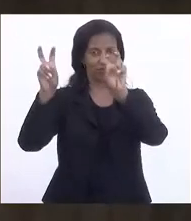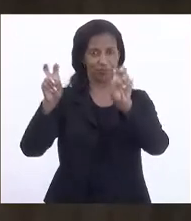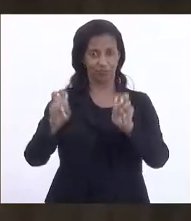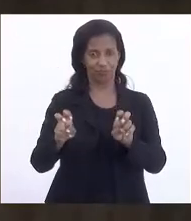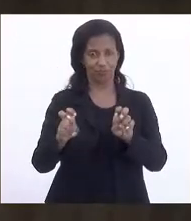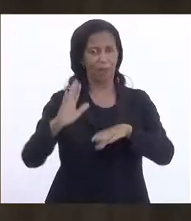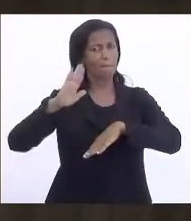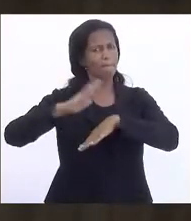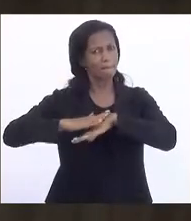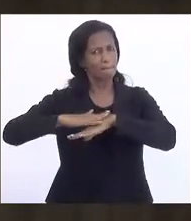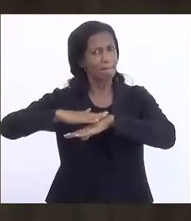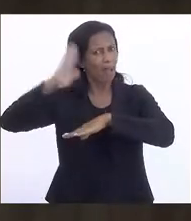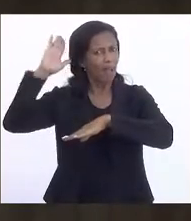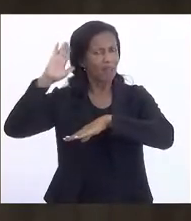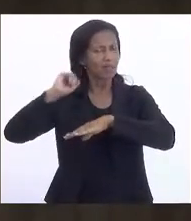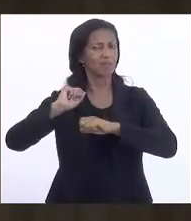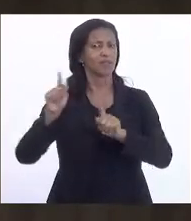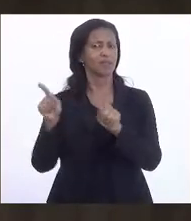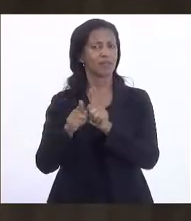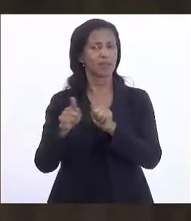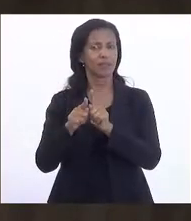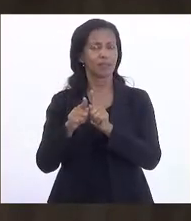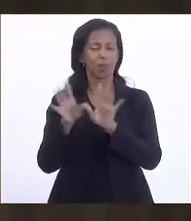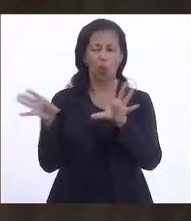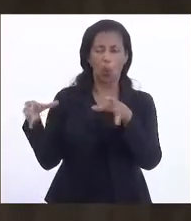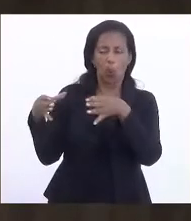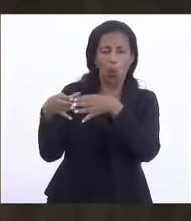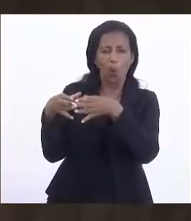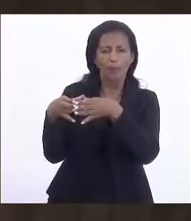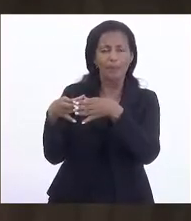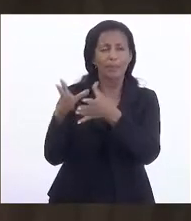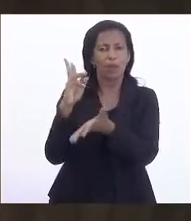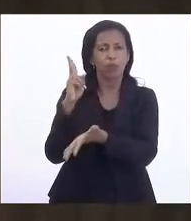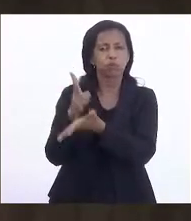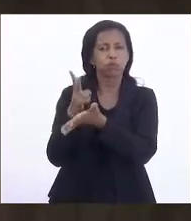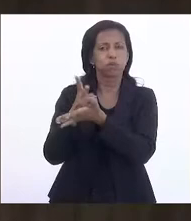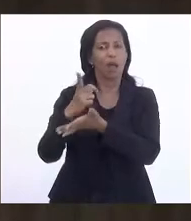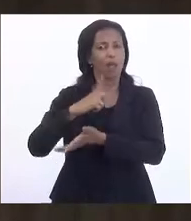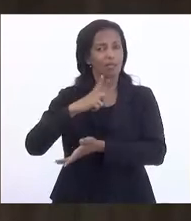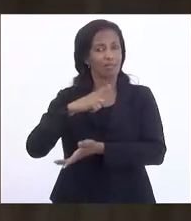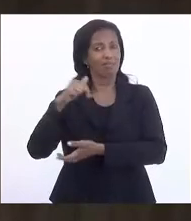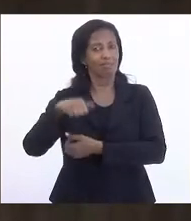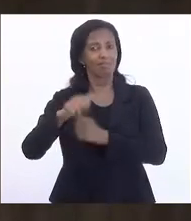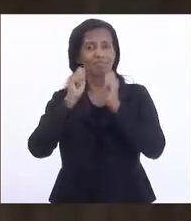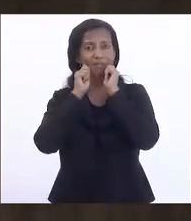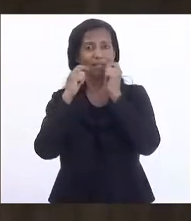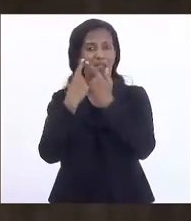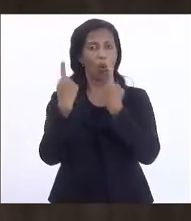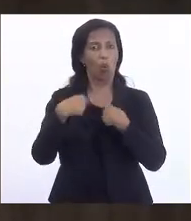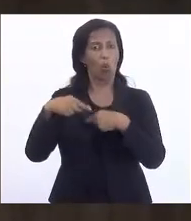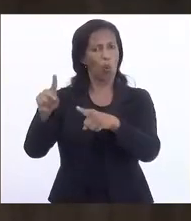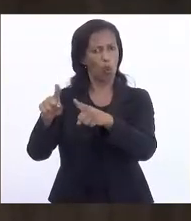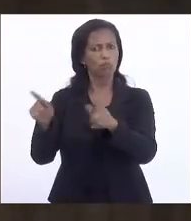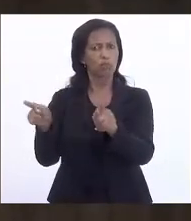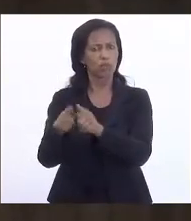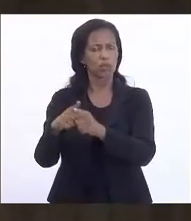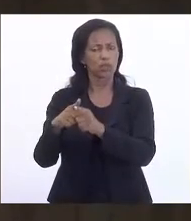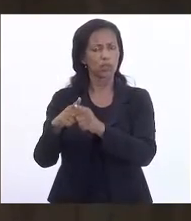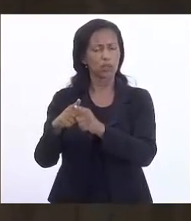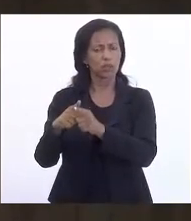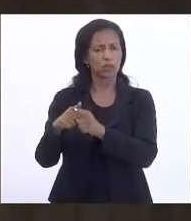Mais do que isso, seja em função de uma comissão permanente que existe na Casa de combate às discriminações,